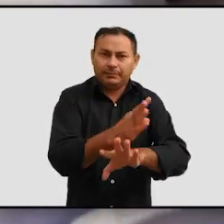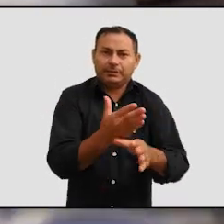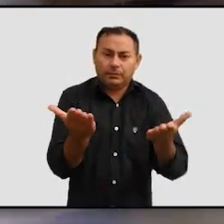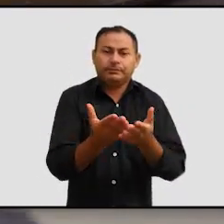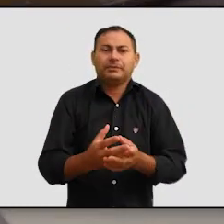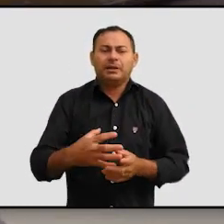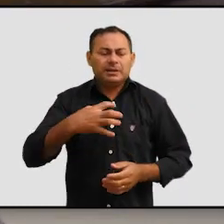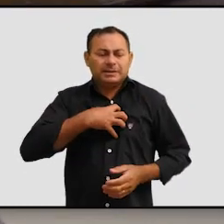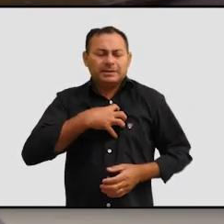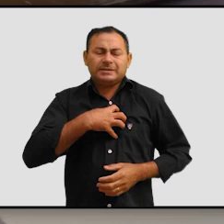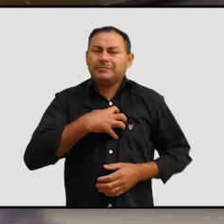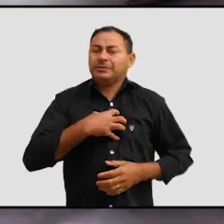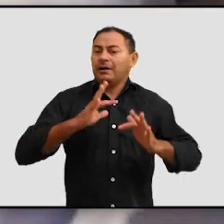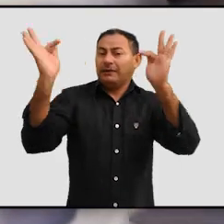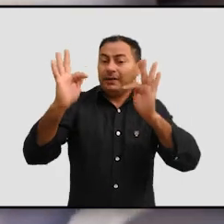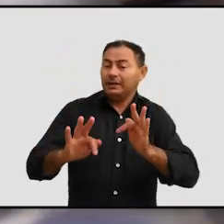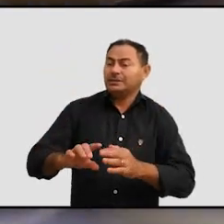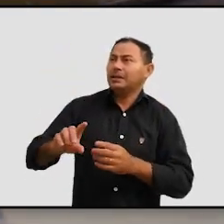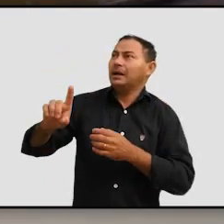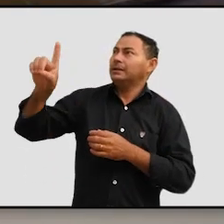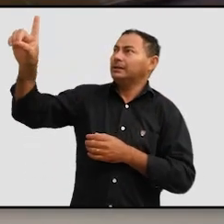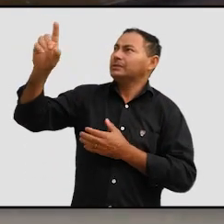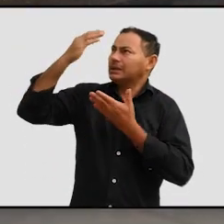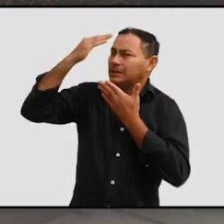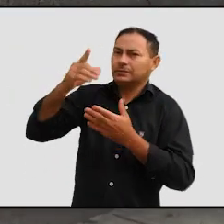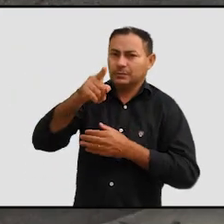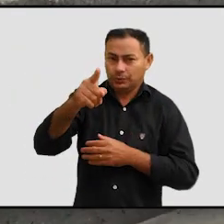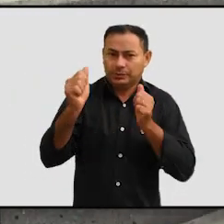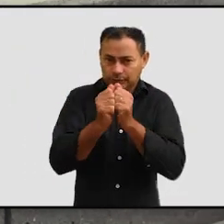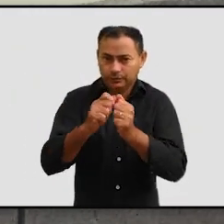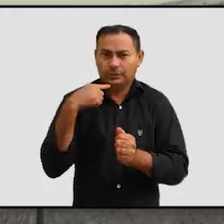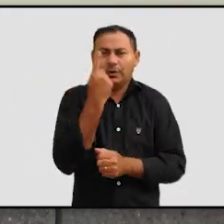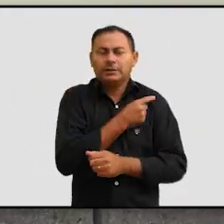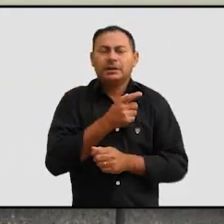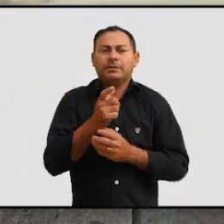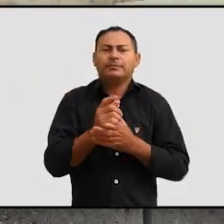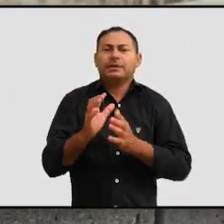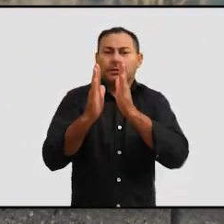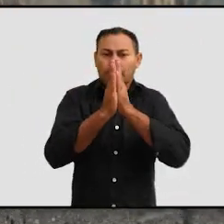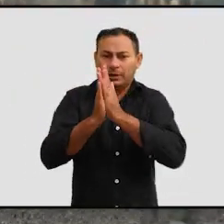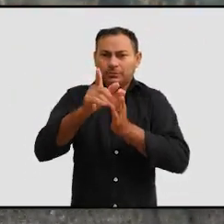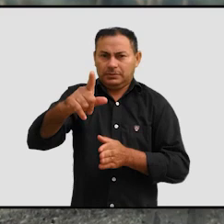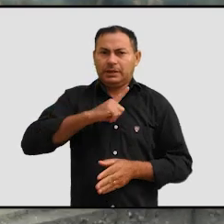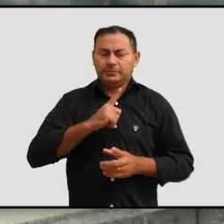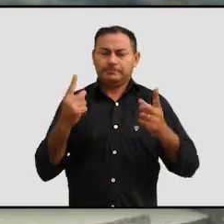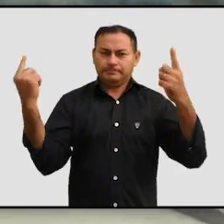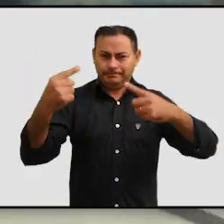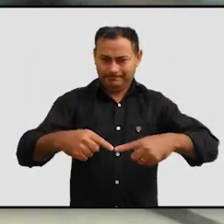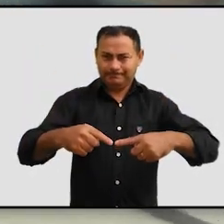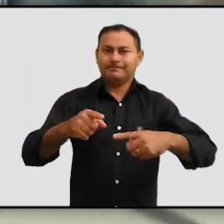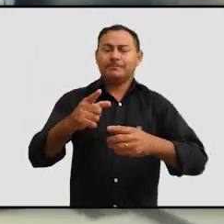Cristo. Sinto profunda gratidão a Deus por você ter estado conosco e oramos para que você tenha